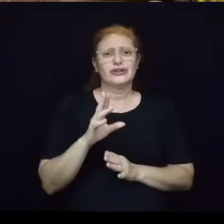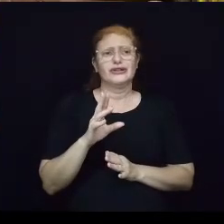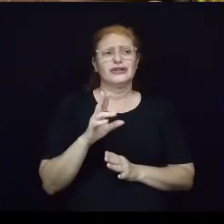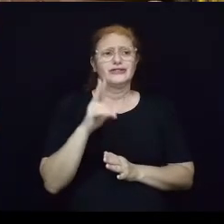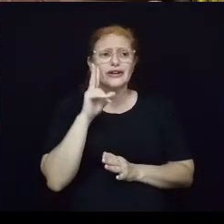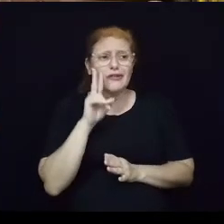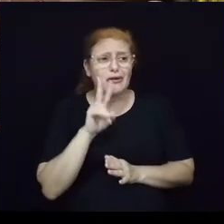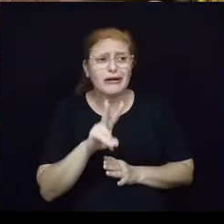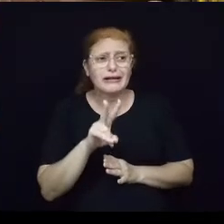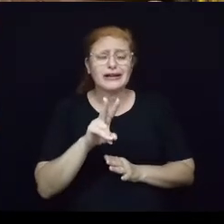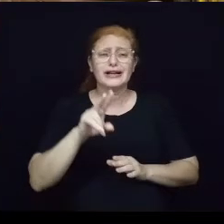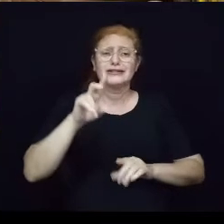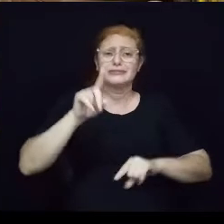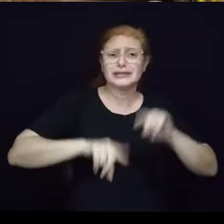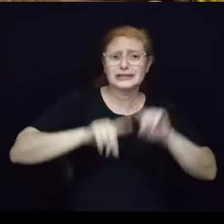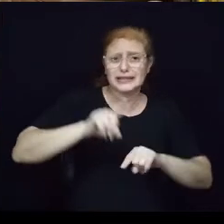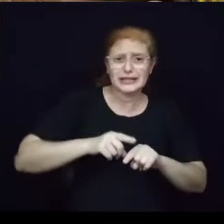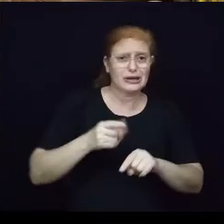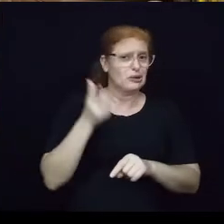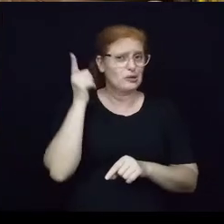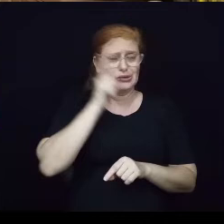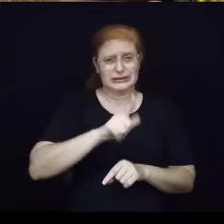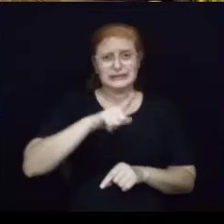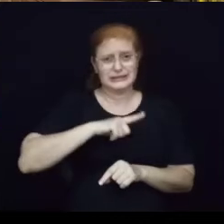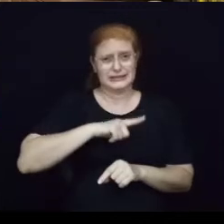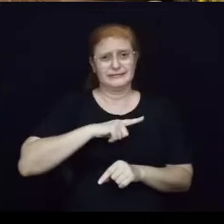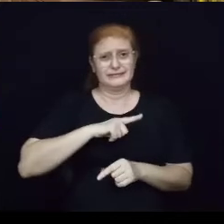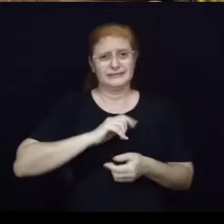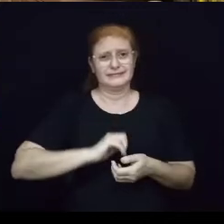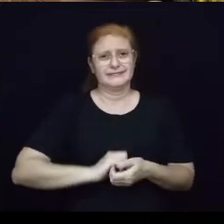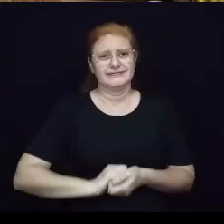as ferramentas que eu não tinha acesso, né?